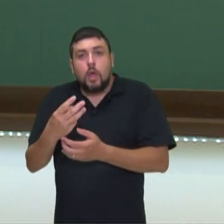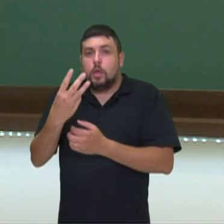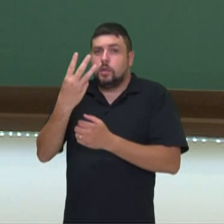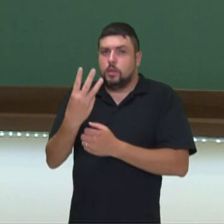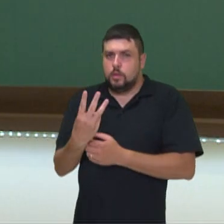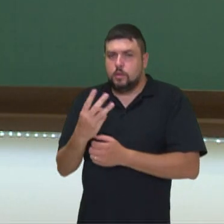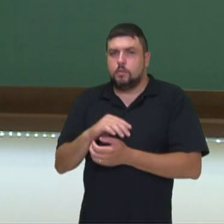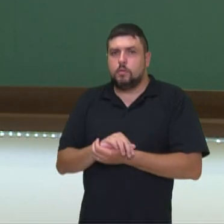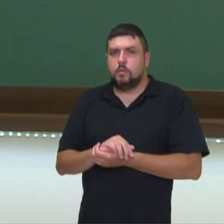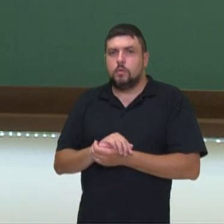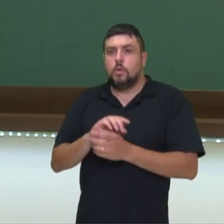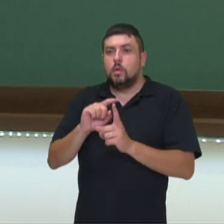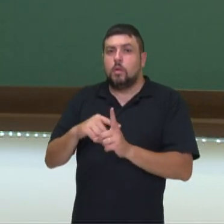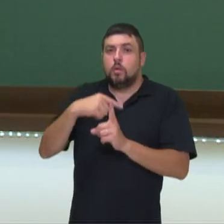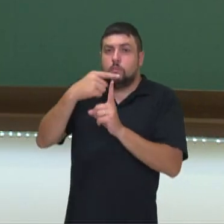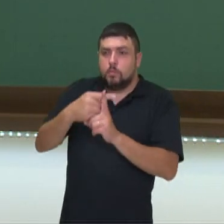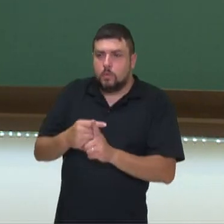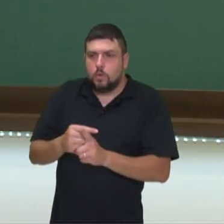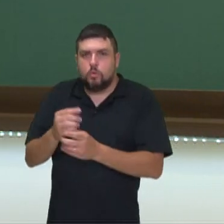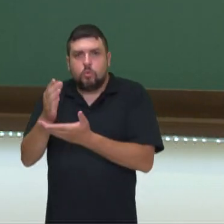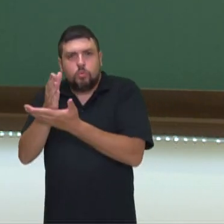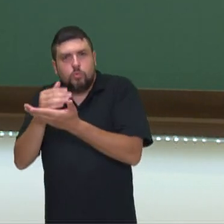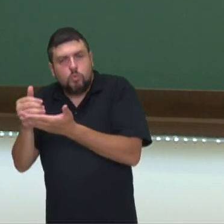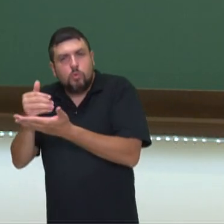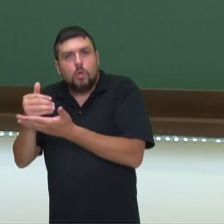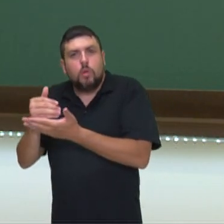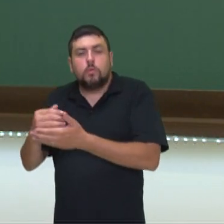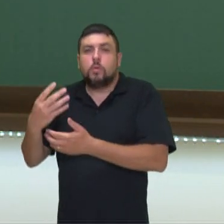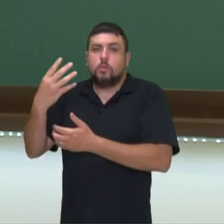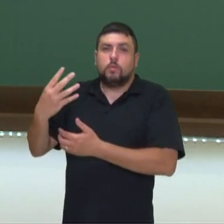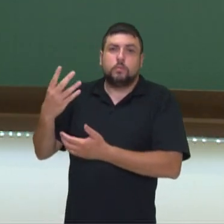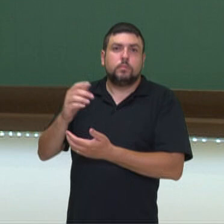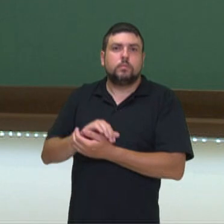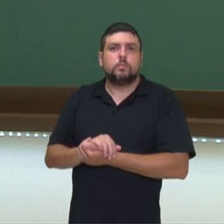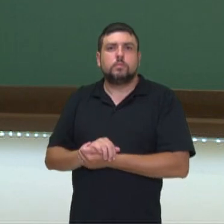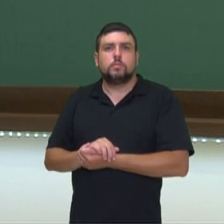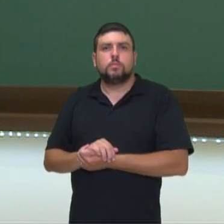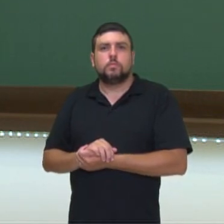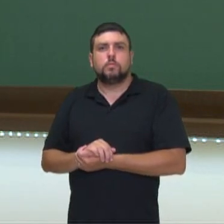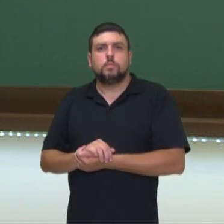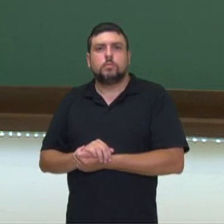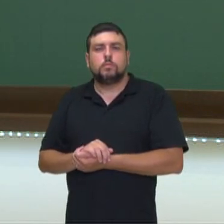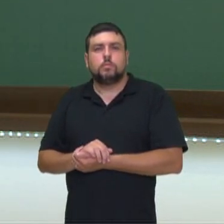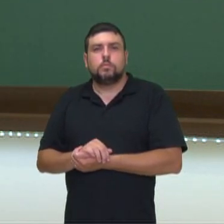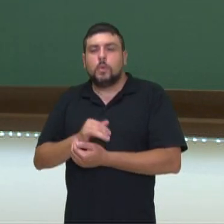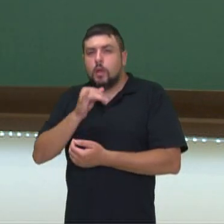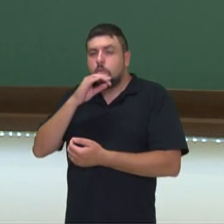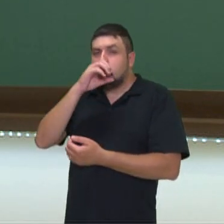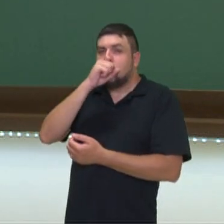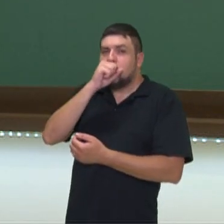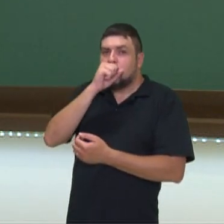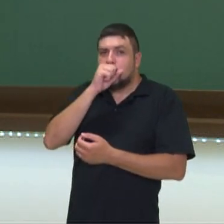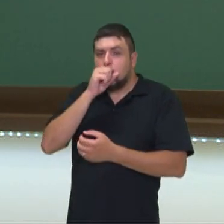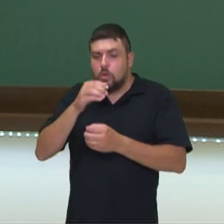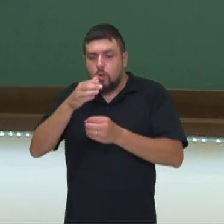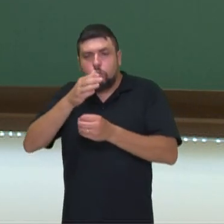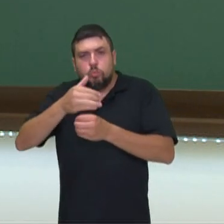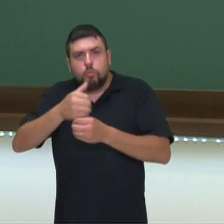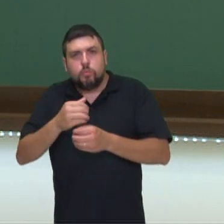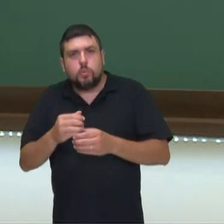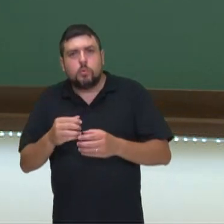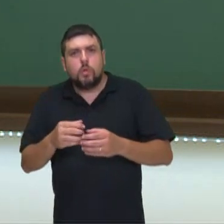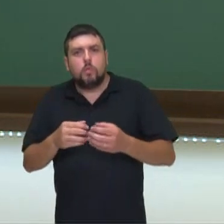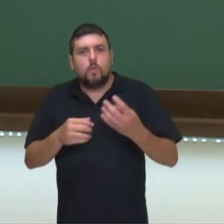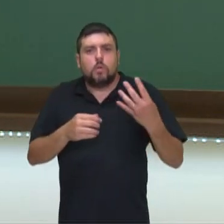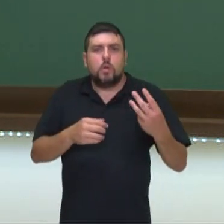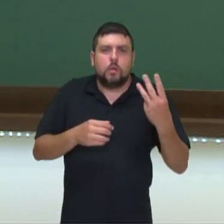de uma figura que foi dividida em 3, dá 4 pedaços. Né? Pega lá uma laranja, divide em 3 partes iguais. Pega outra laranja, divide em 3